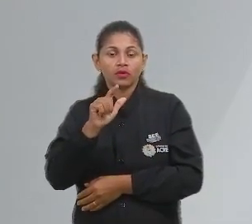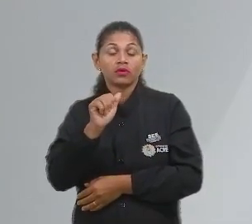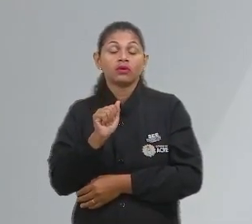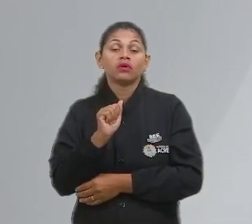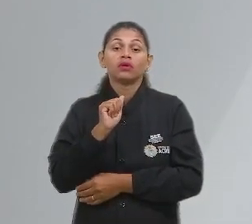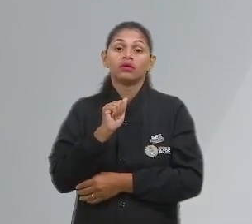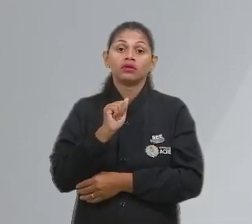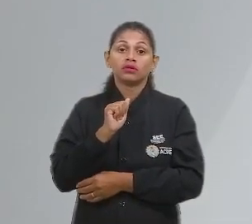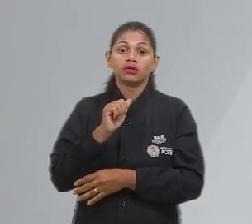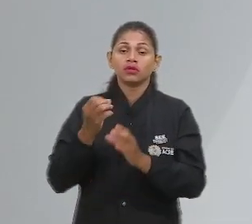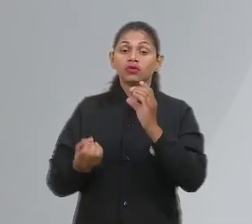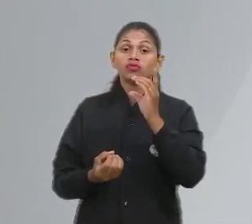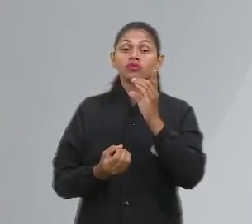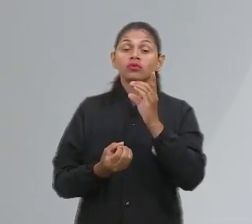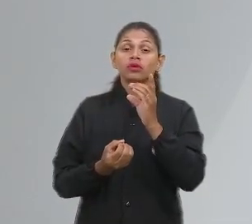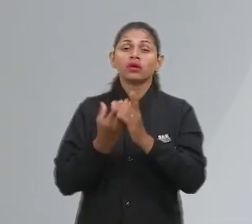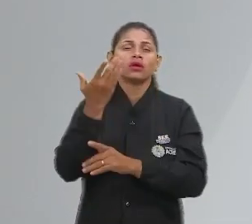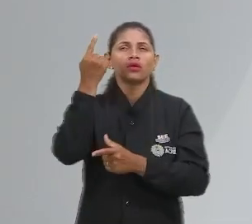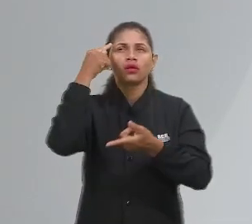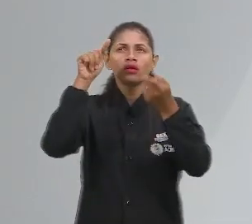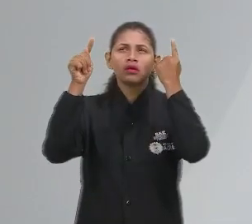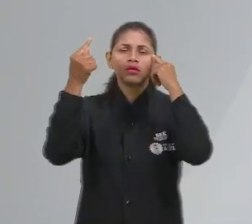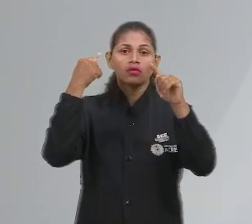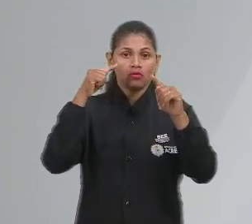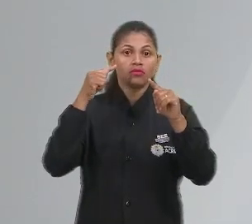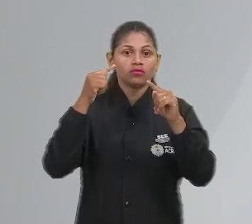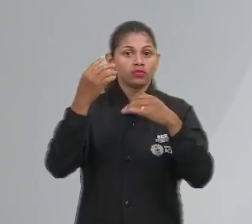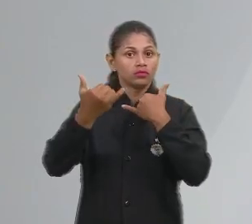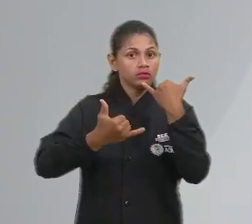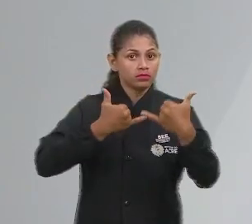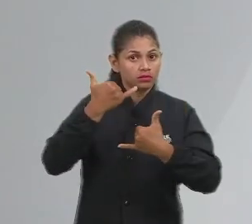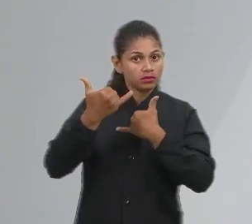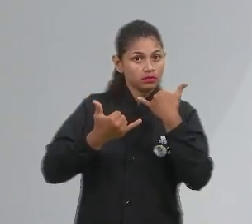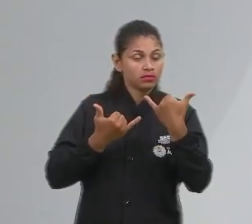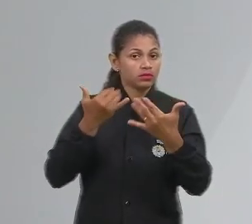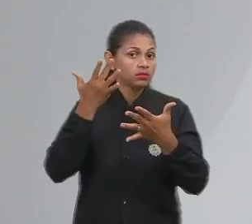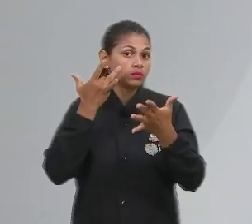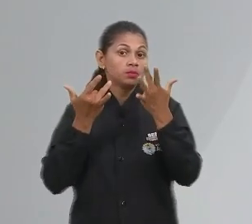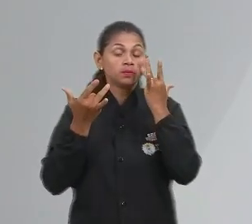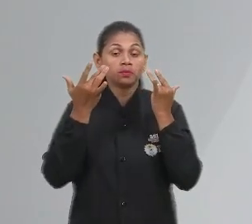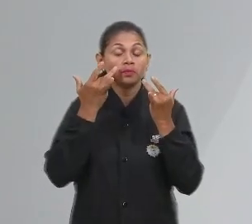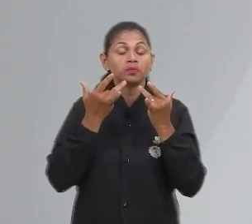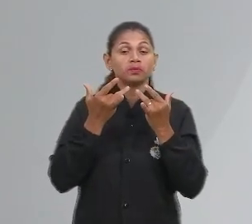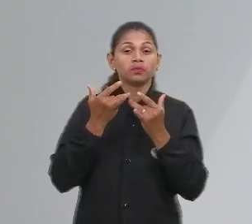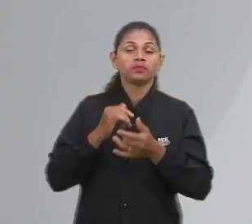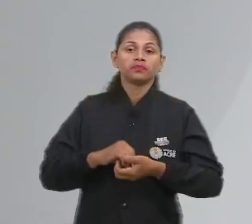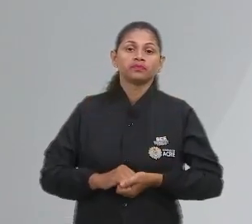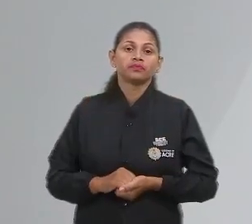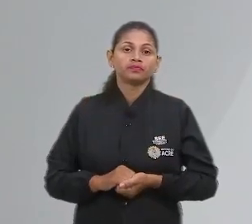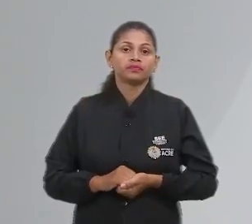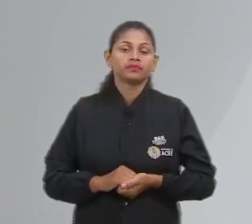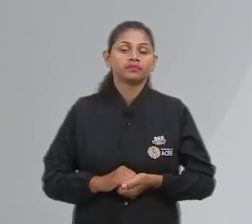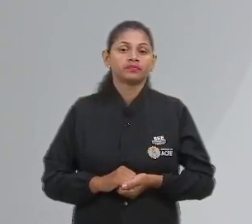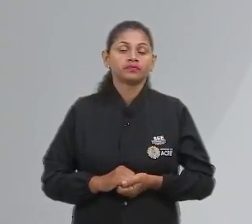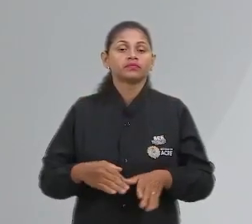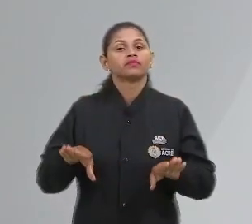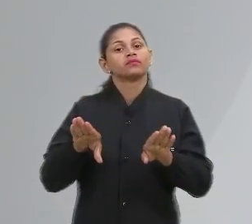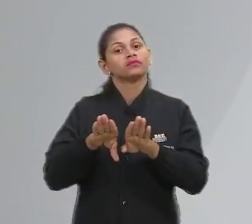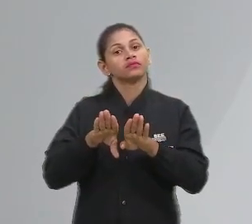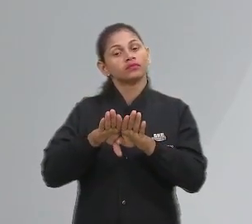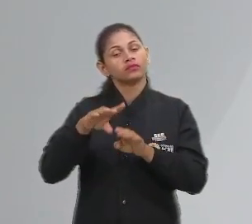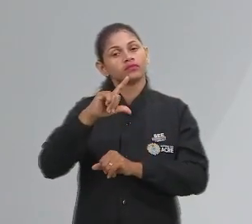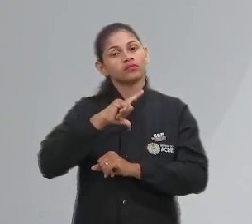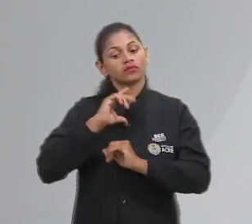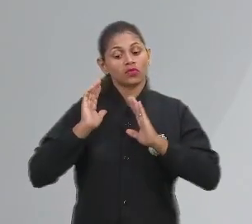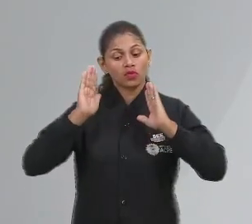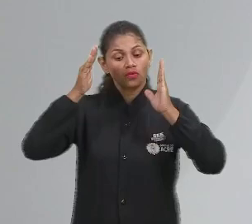aí ela, além dos eixos, né, que ajudam ali na cena, o quem, onde, o que, também tem o foco,